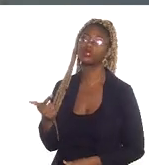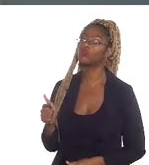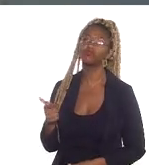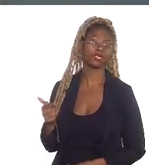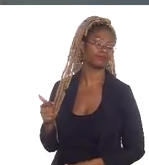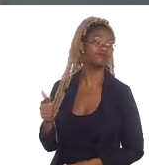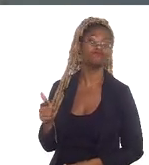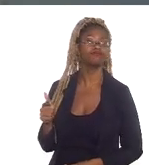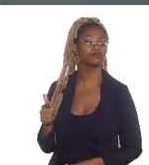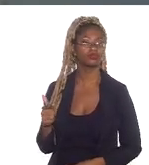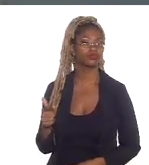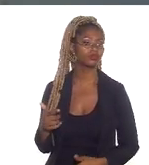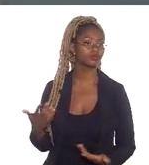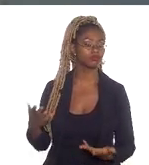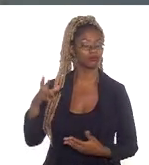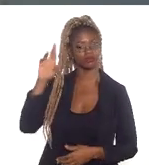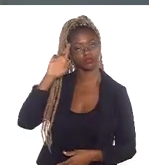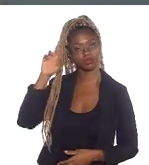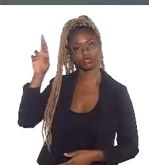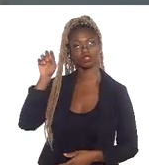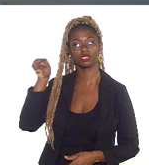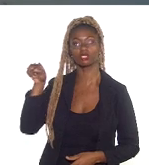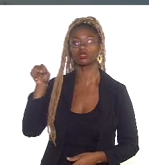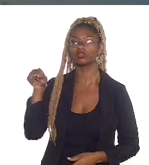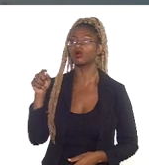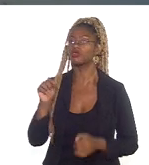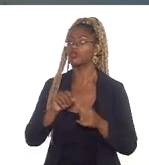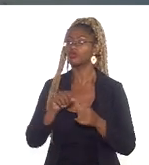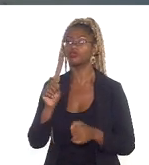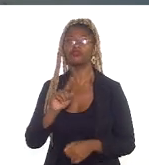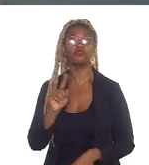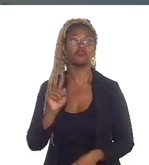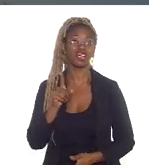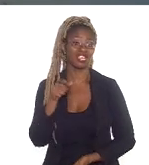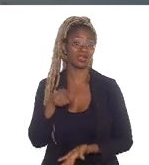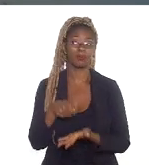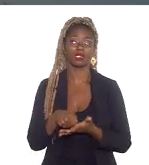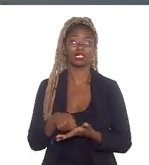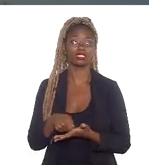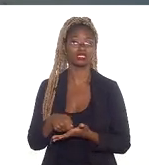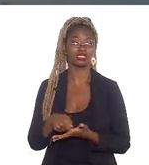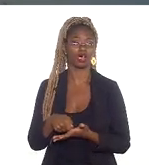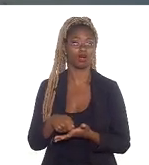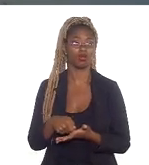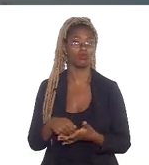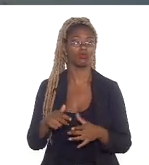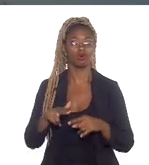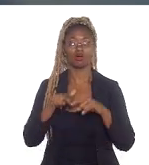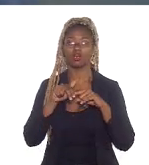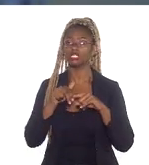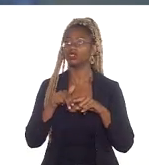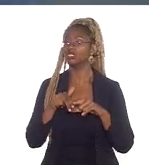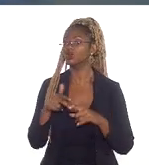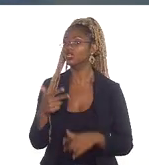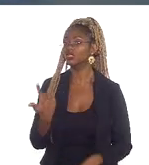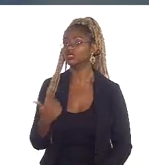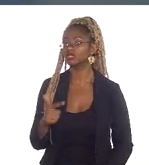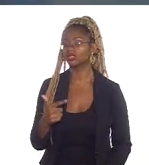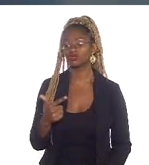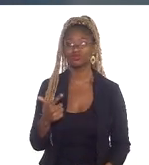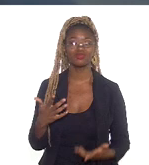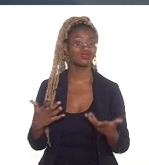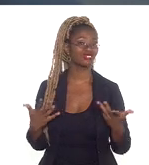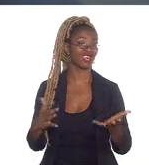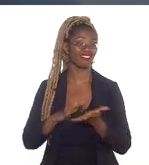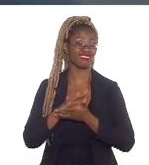a superintendência não faz essa exigência, exatamente porque não há nenhum